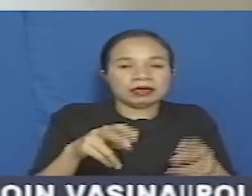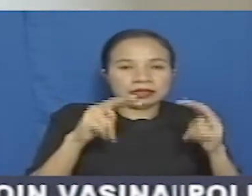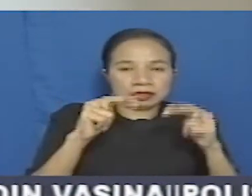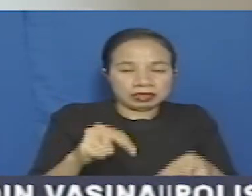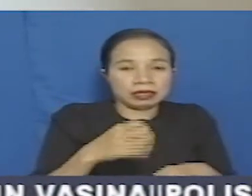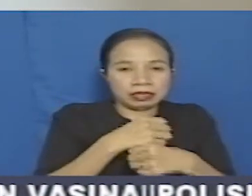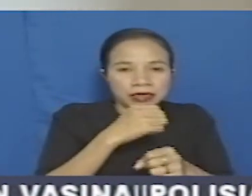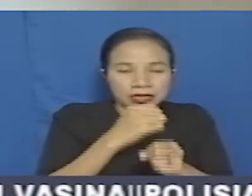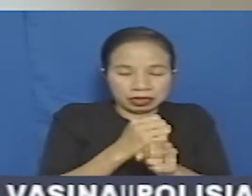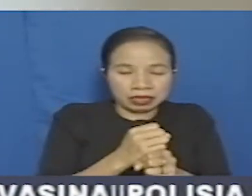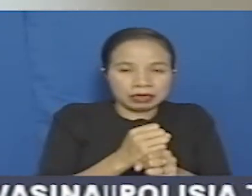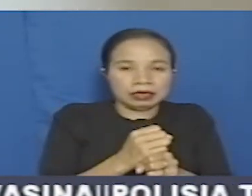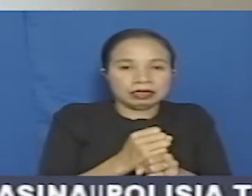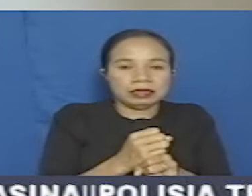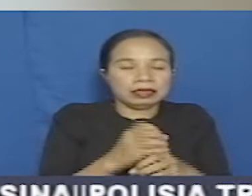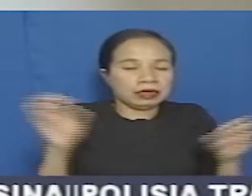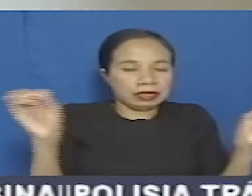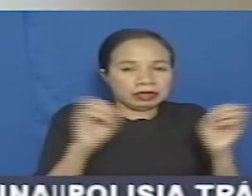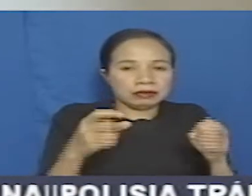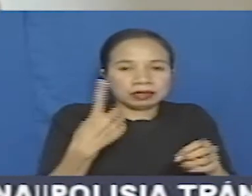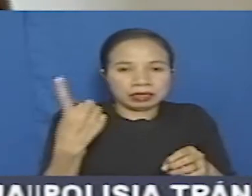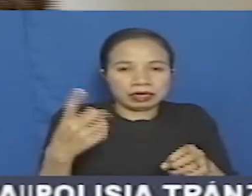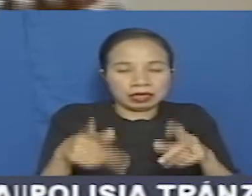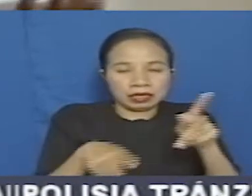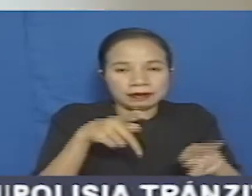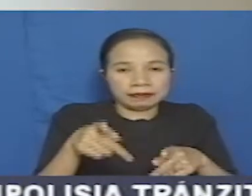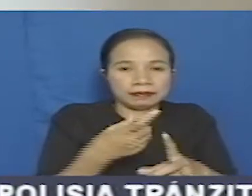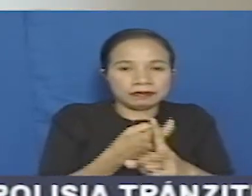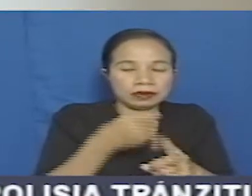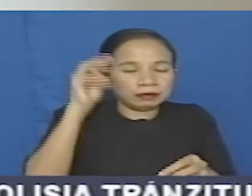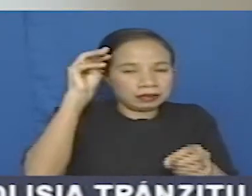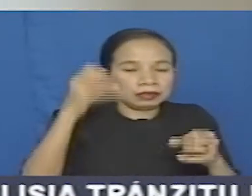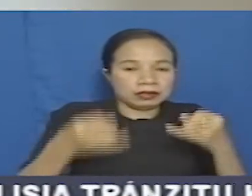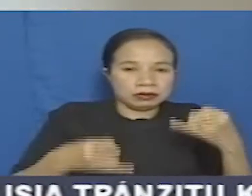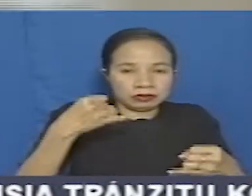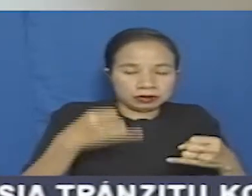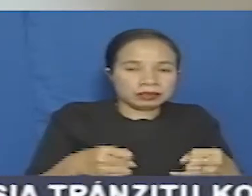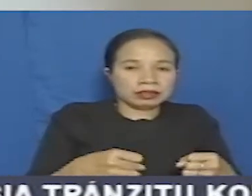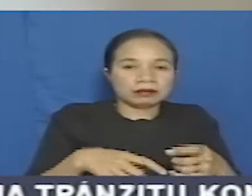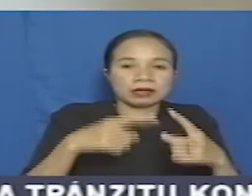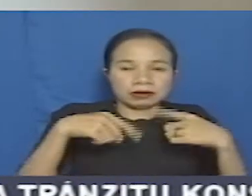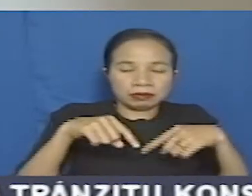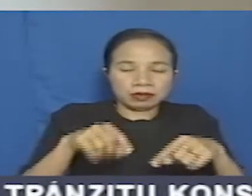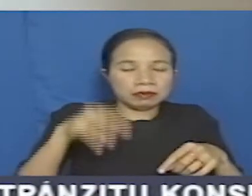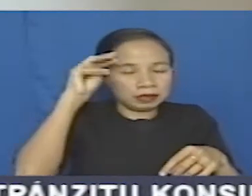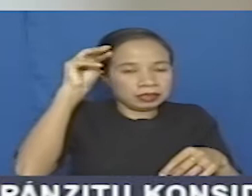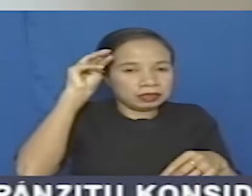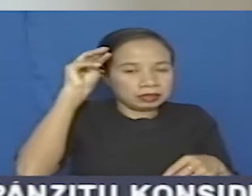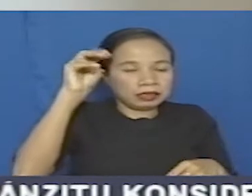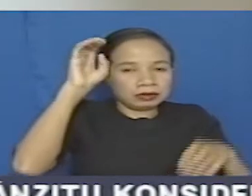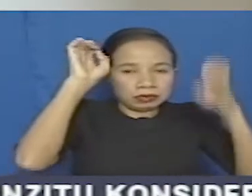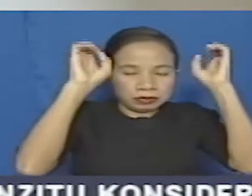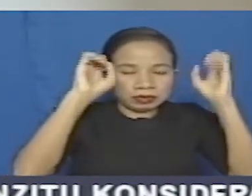tem que gradual e lá os date é uma instituição os ministros de justiça matur a ministro de educação matur mas bem